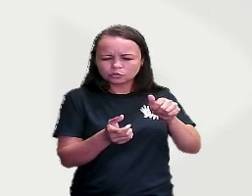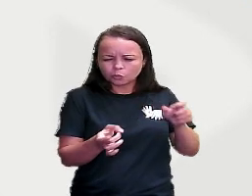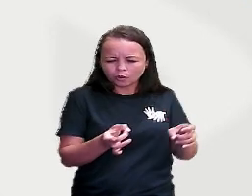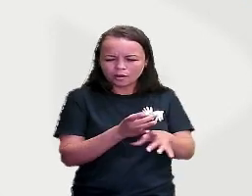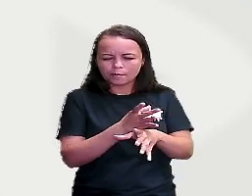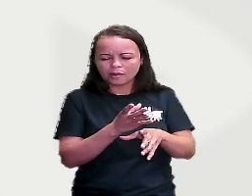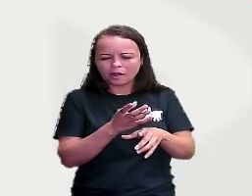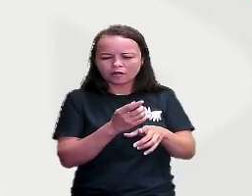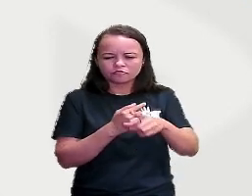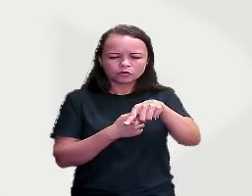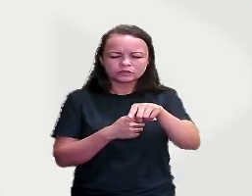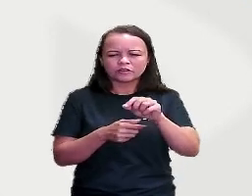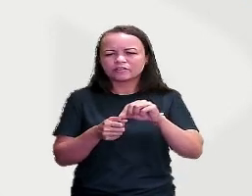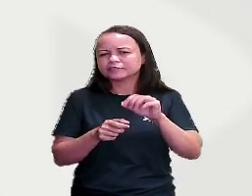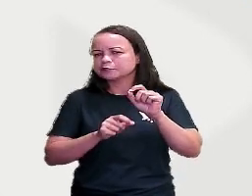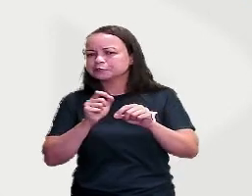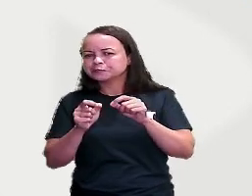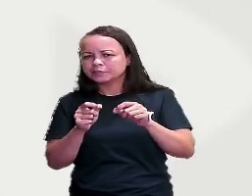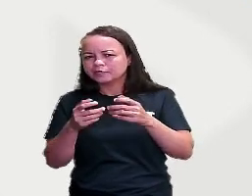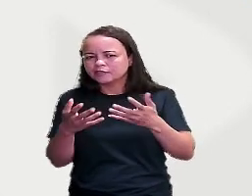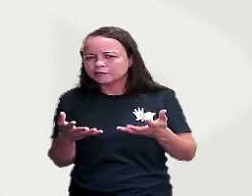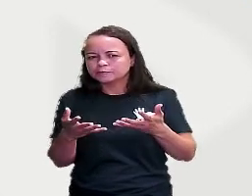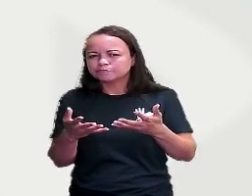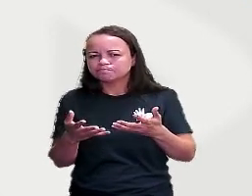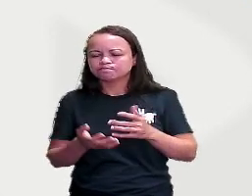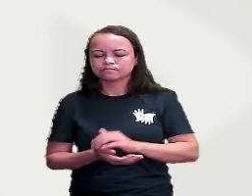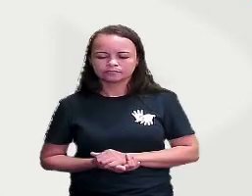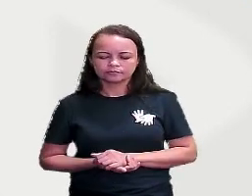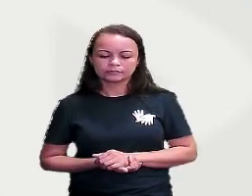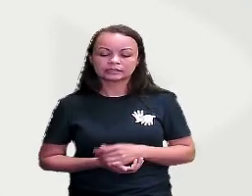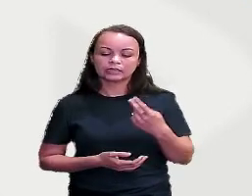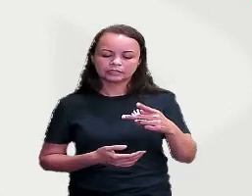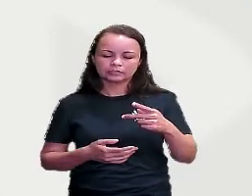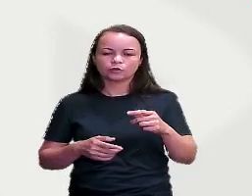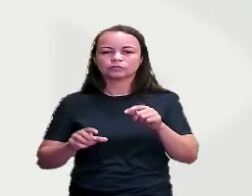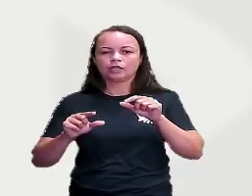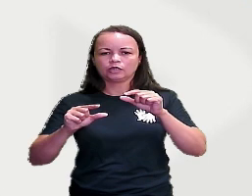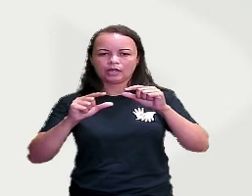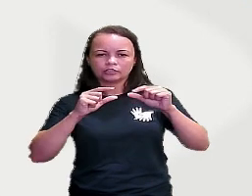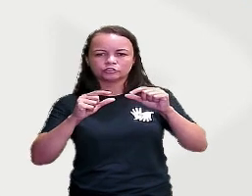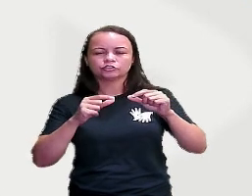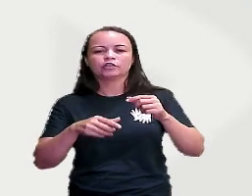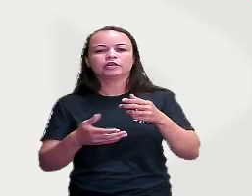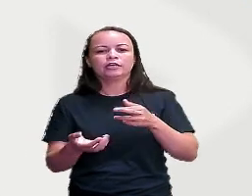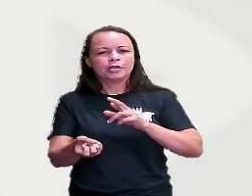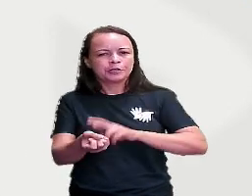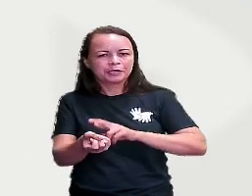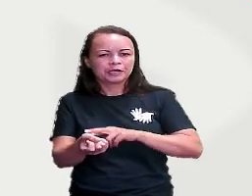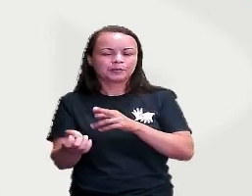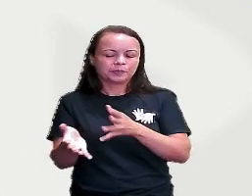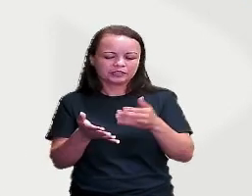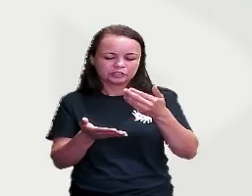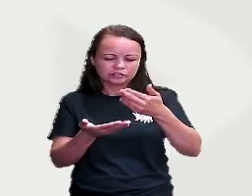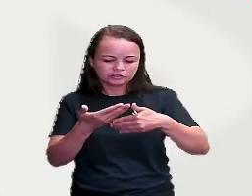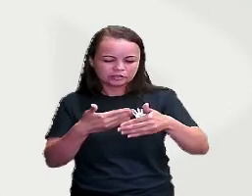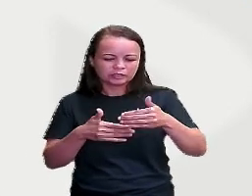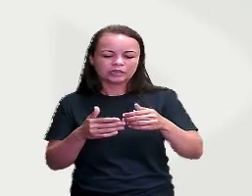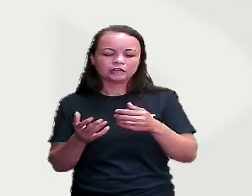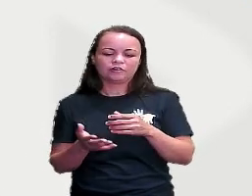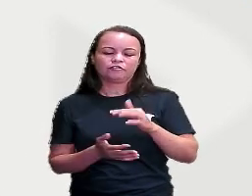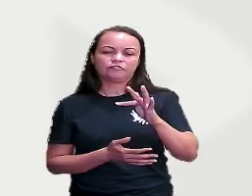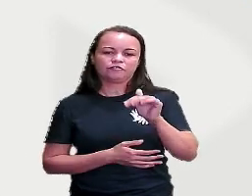faria? Então, a gente vê que ele usa aí suas rimas, né? Com esse som vocálico aí. Ia, então, faria,